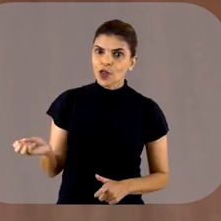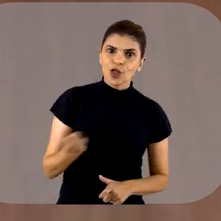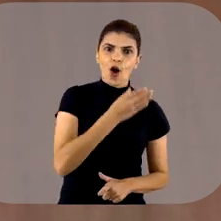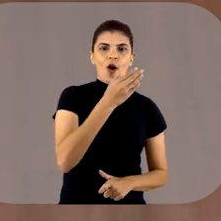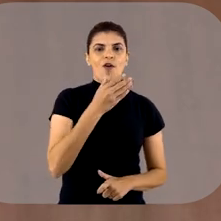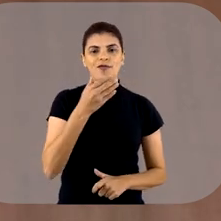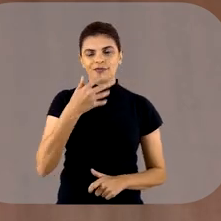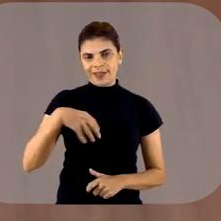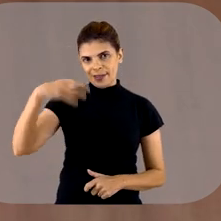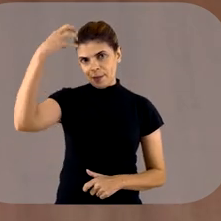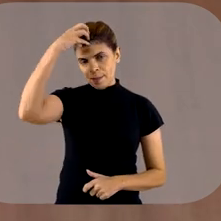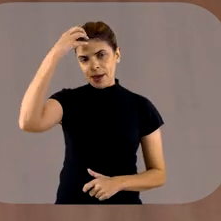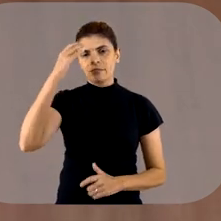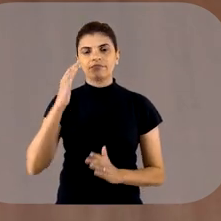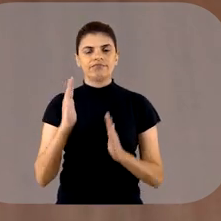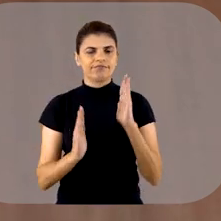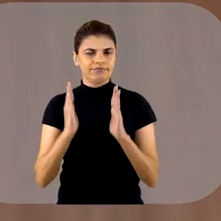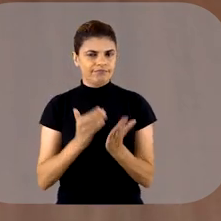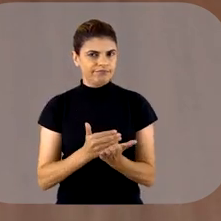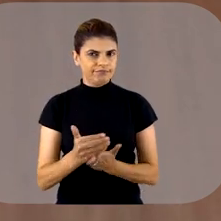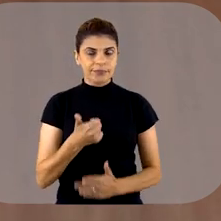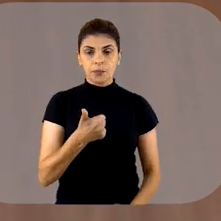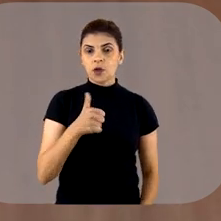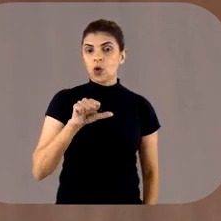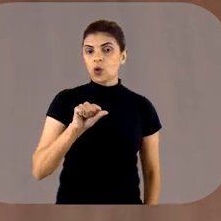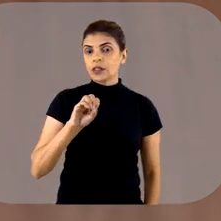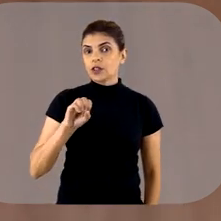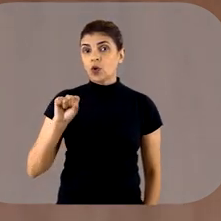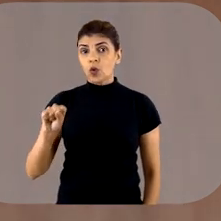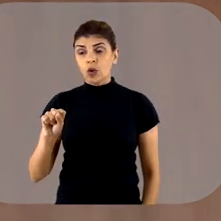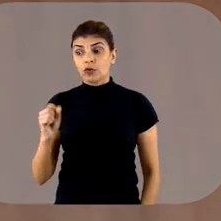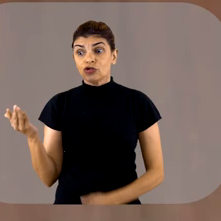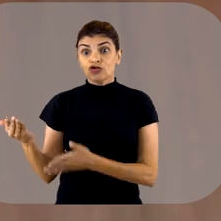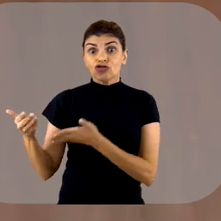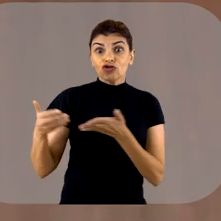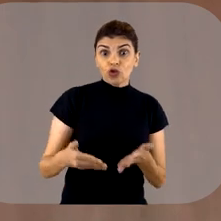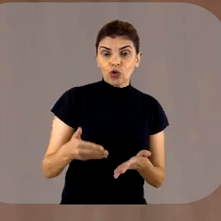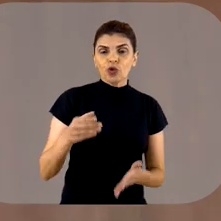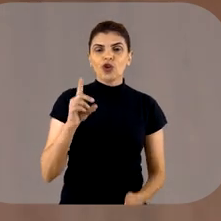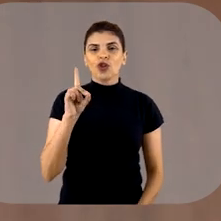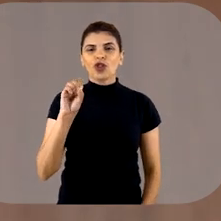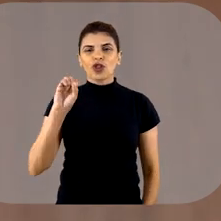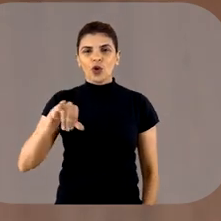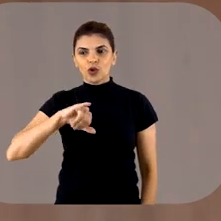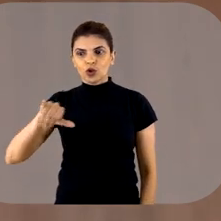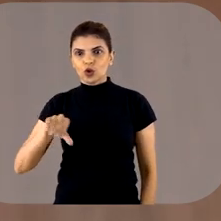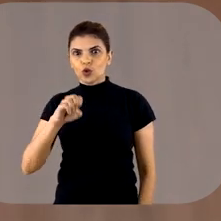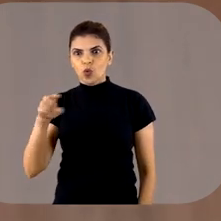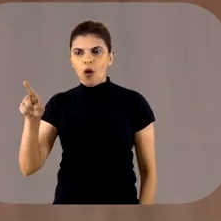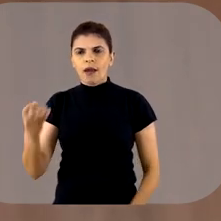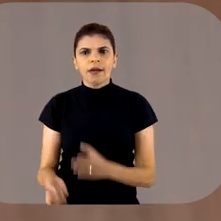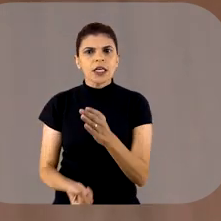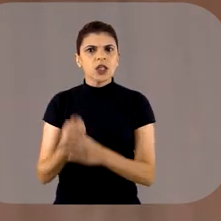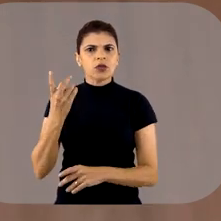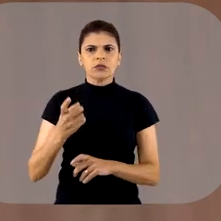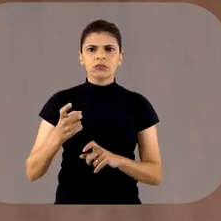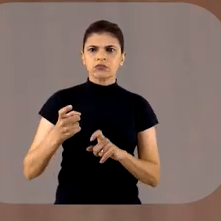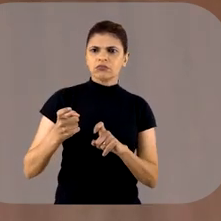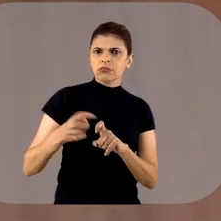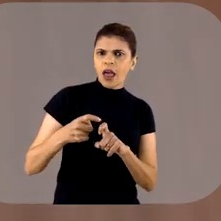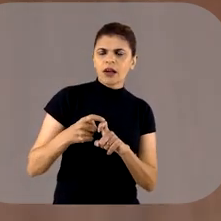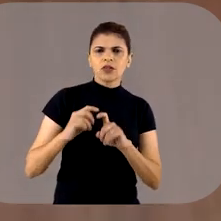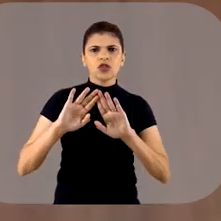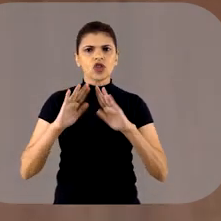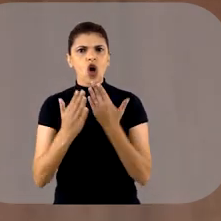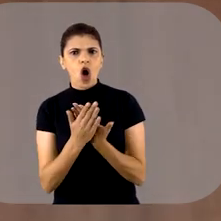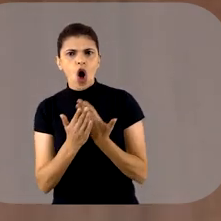Novo Império a partir de 1815 mas na chegada de Dom João ele logo cria escolas médicas né escola da